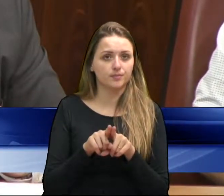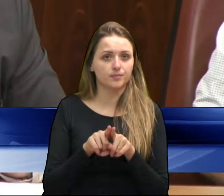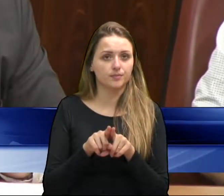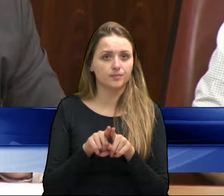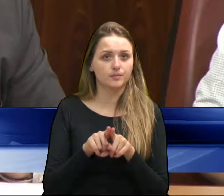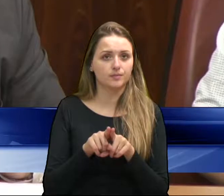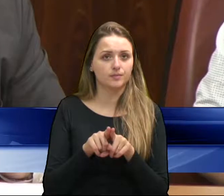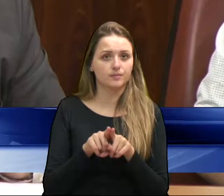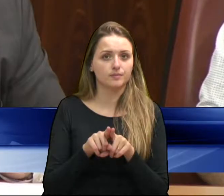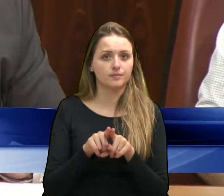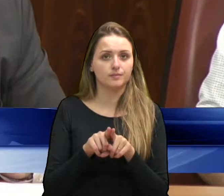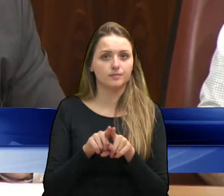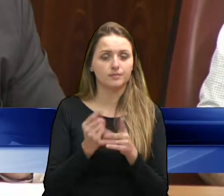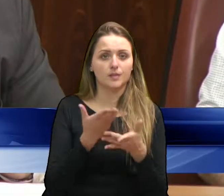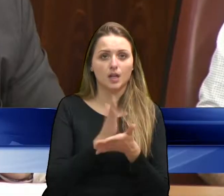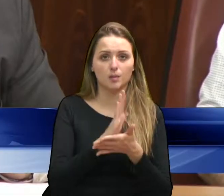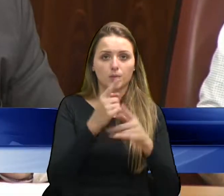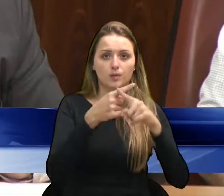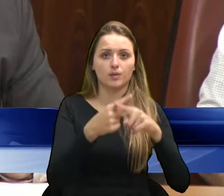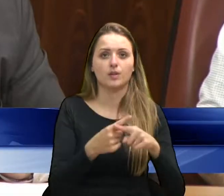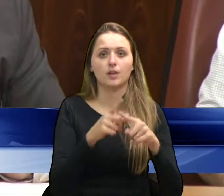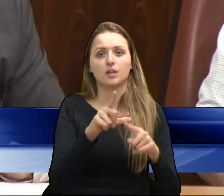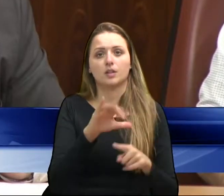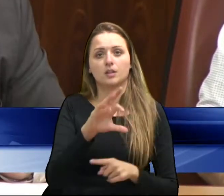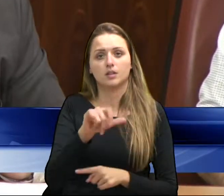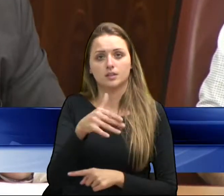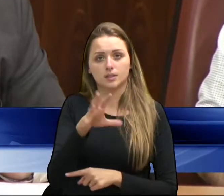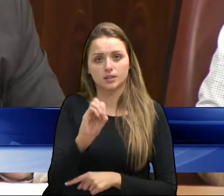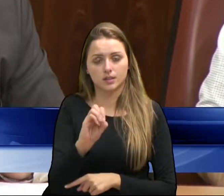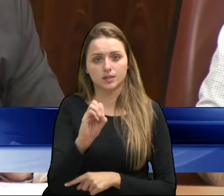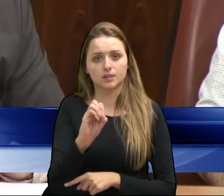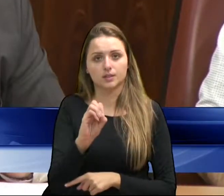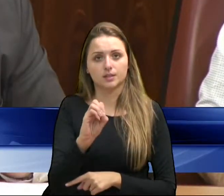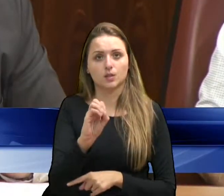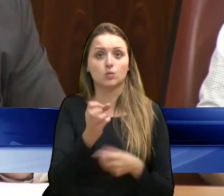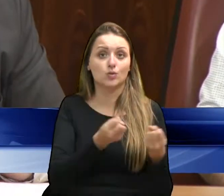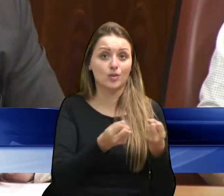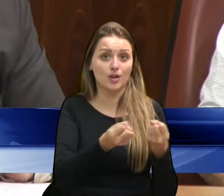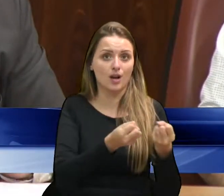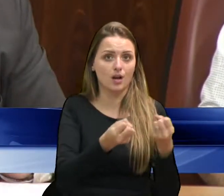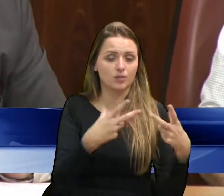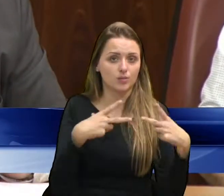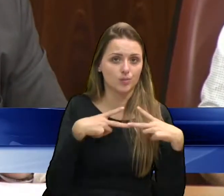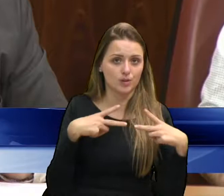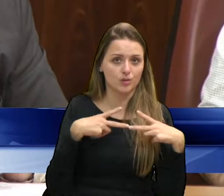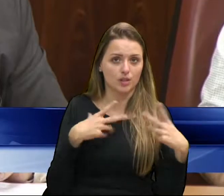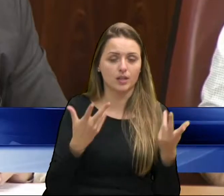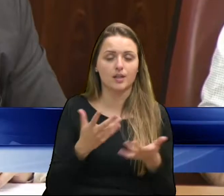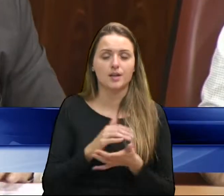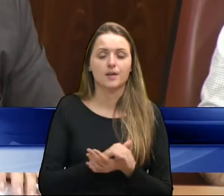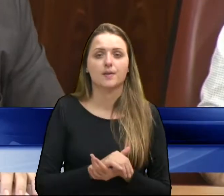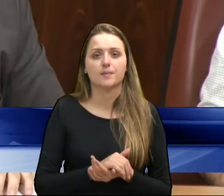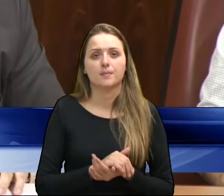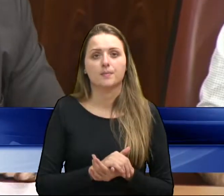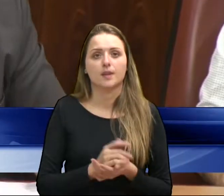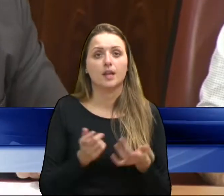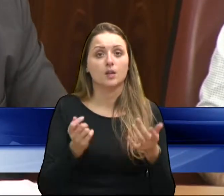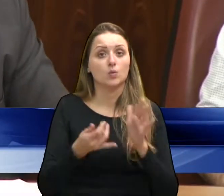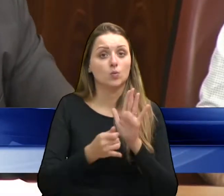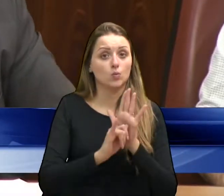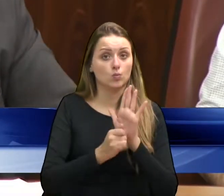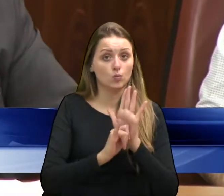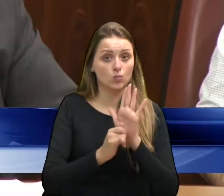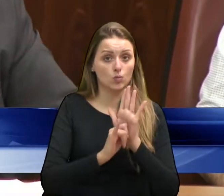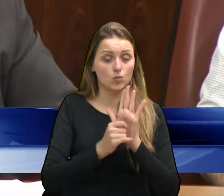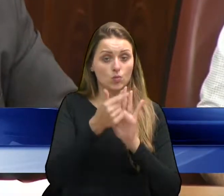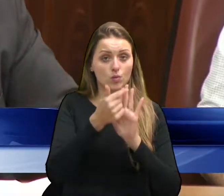a licitação do transporte seletivo de passageiros. A capacitação técnica. No edital